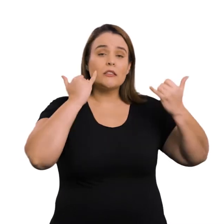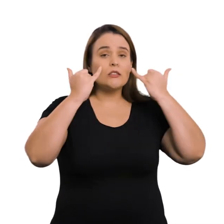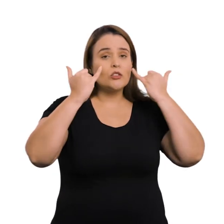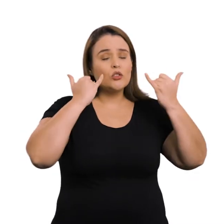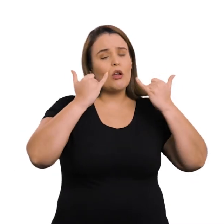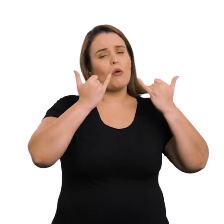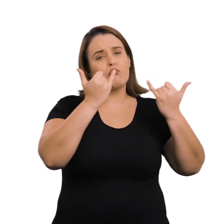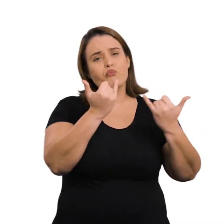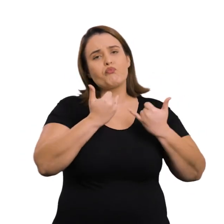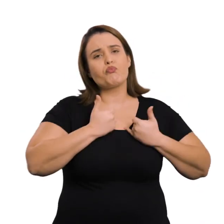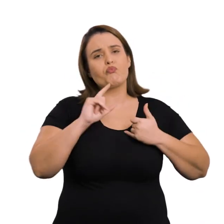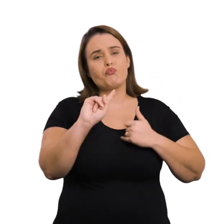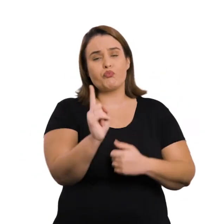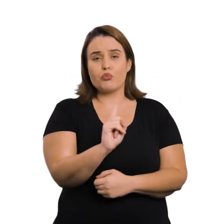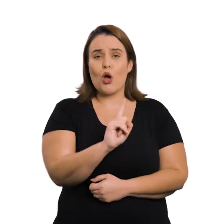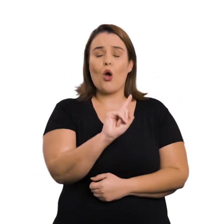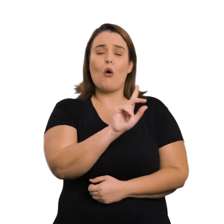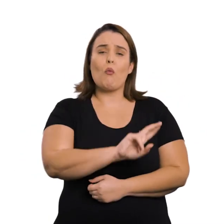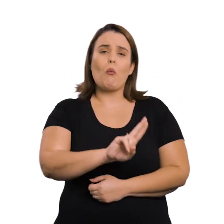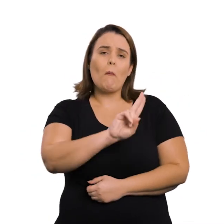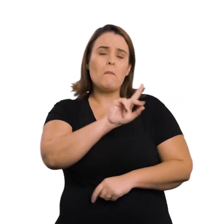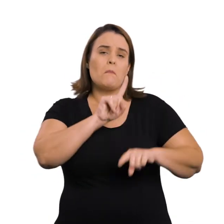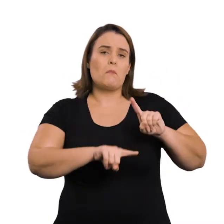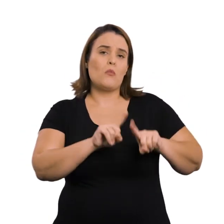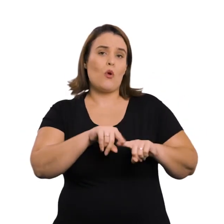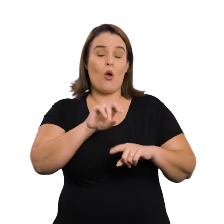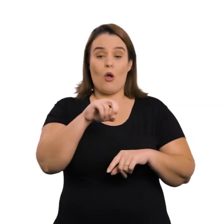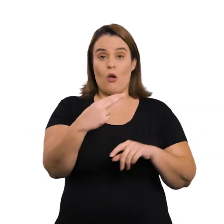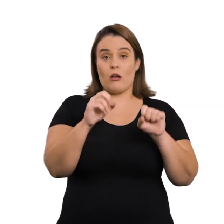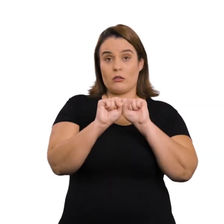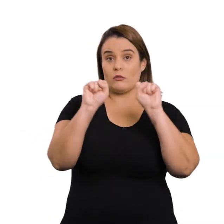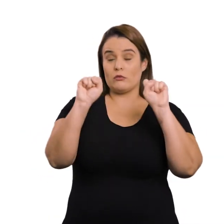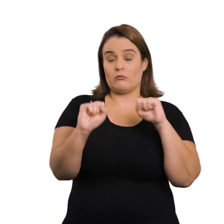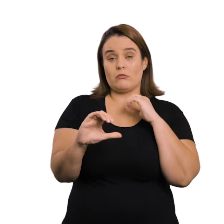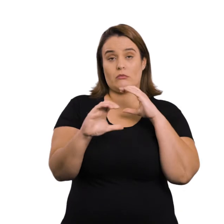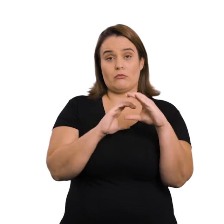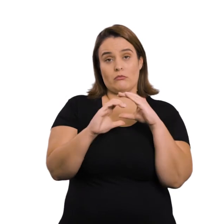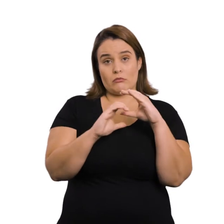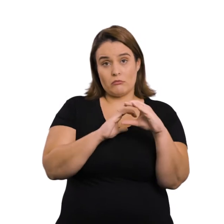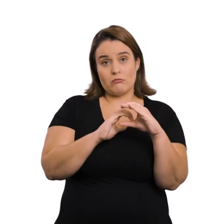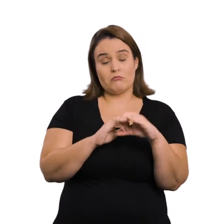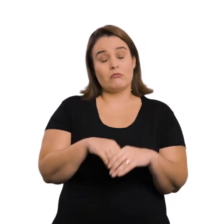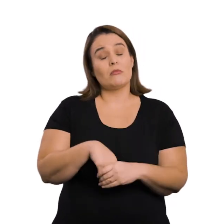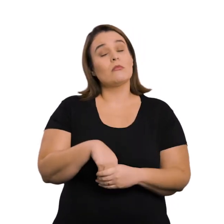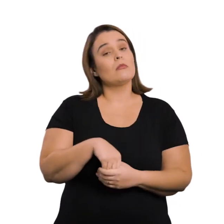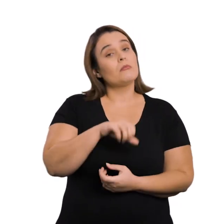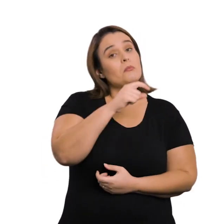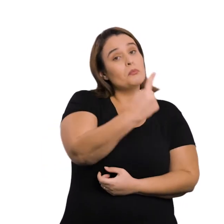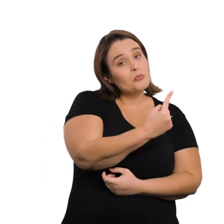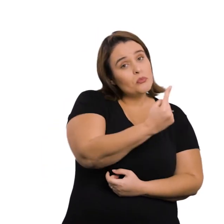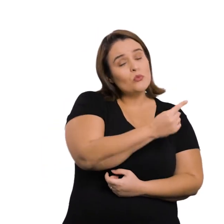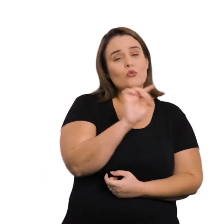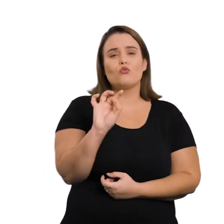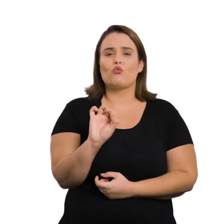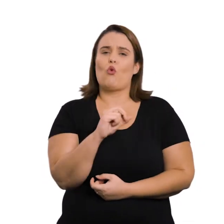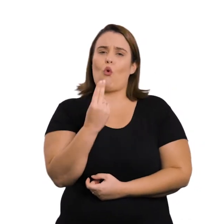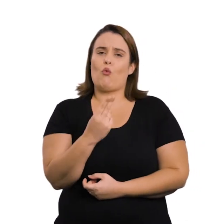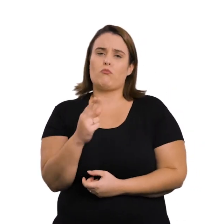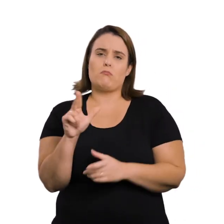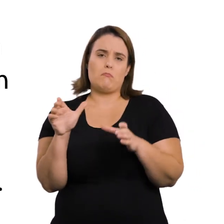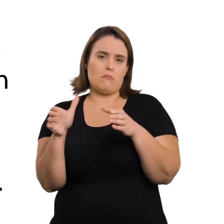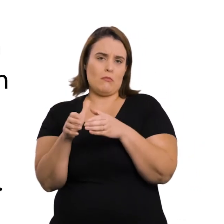recebimento de mensagens por intermédio de dispositivos, meios ou sistemas de comunicação, sejam ou não de massa.